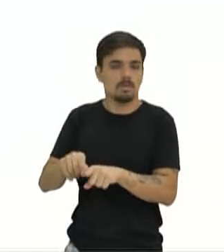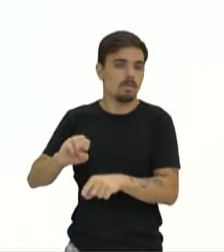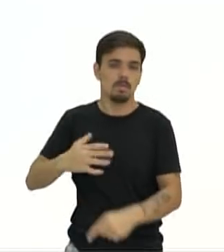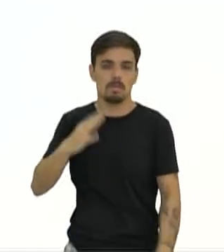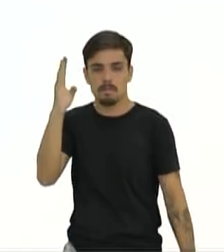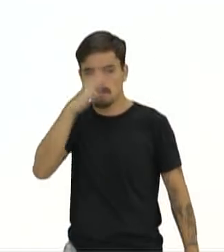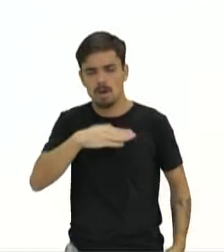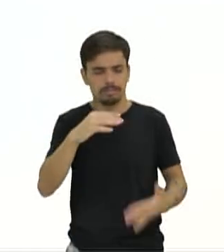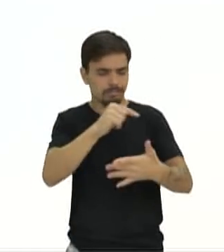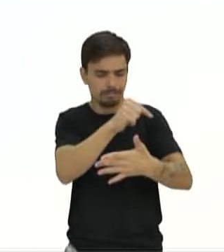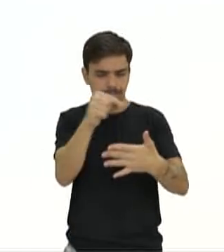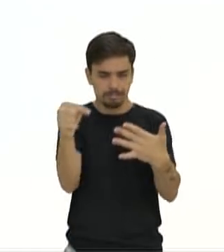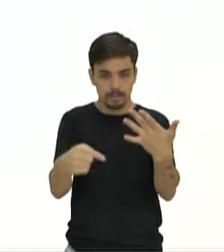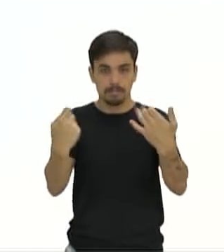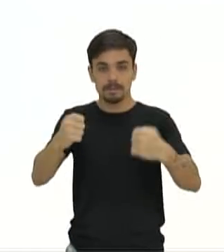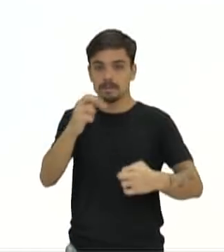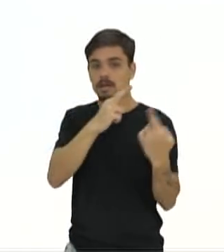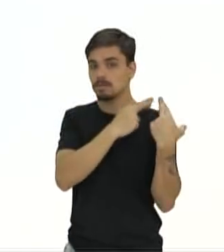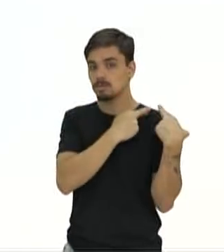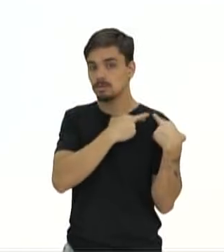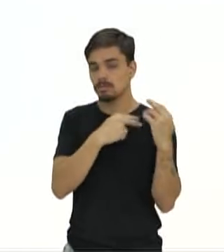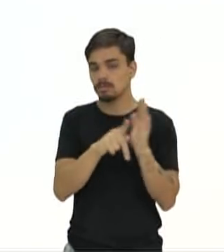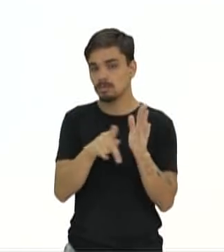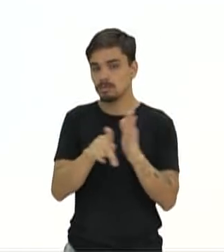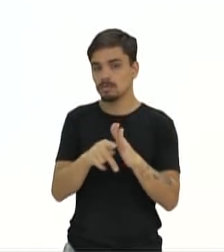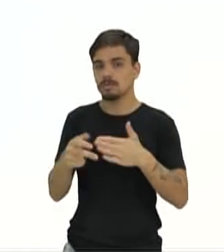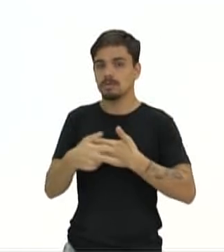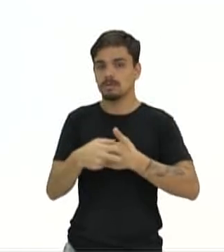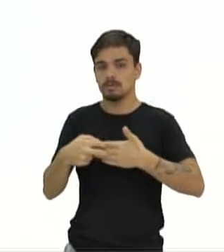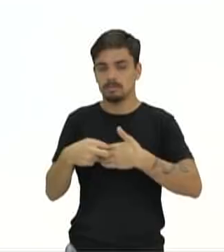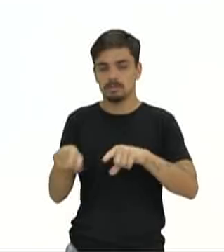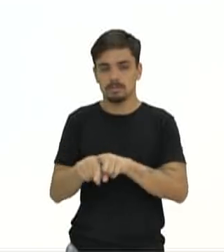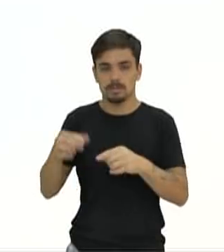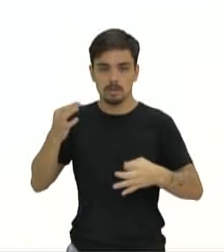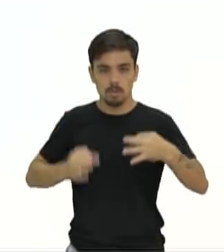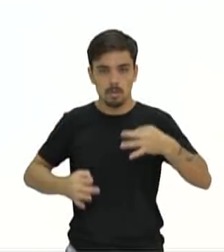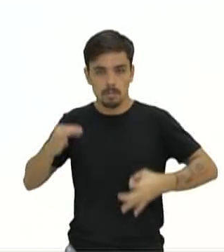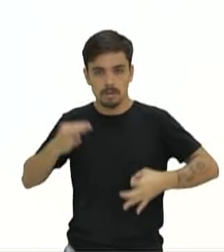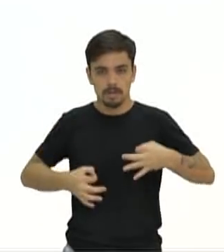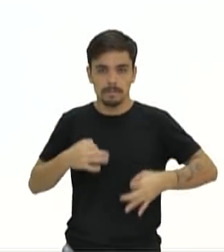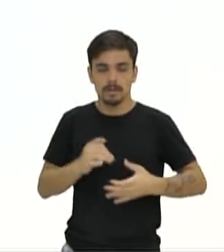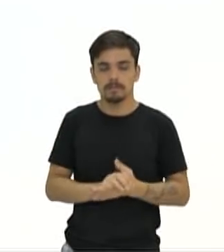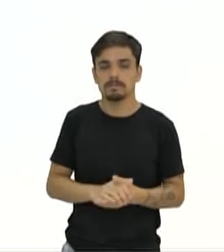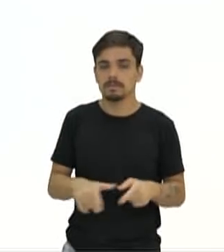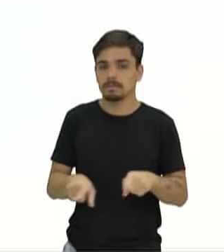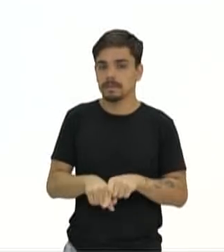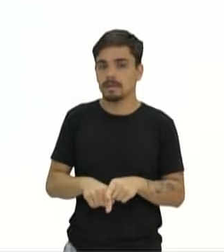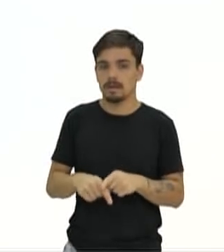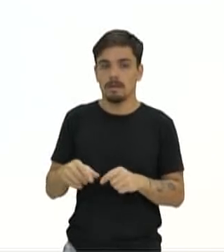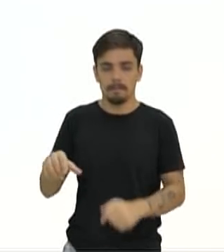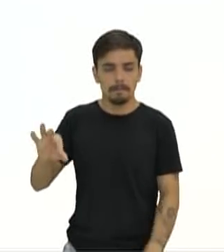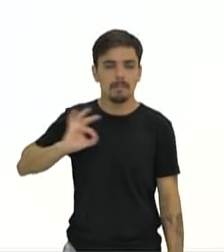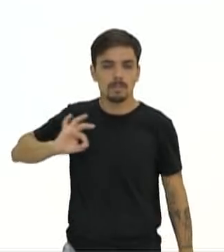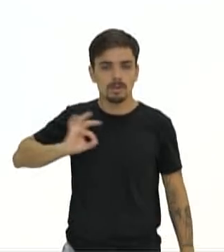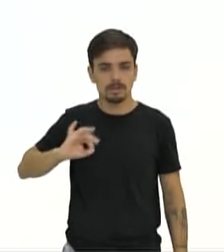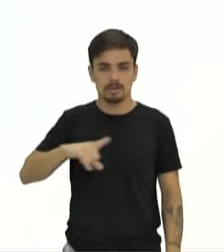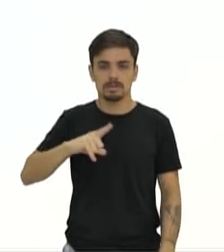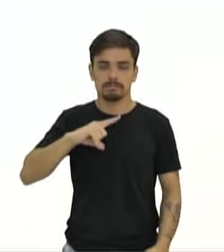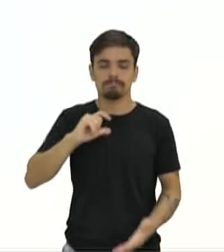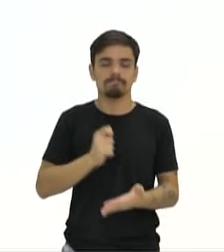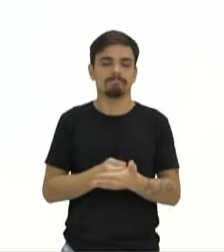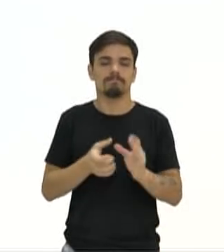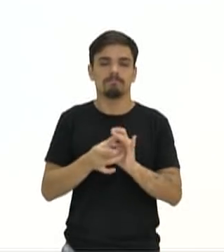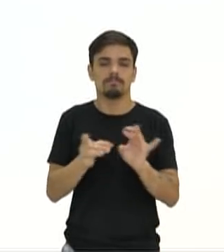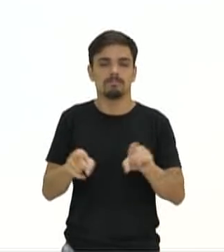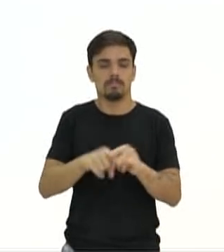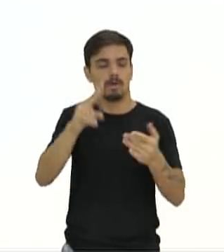maligno, ele deve ser responsabilizado pelo seu comportamento. A polícia tem autoridade para confiscar